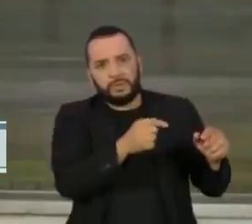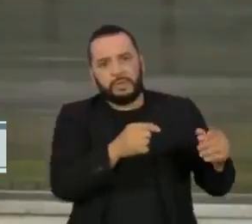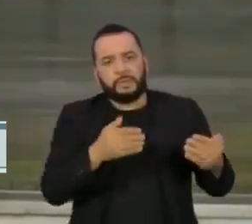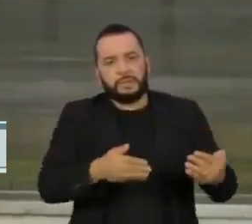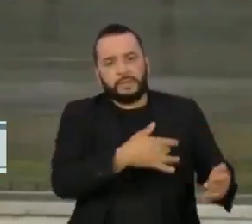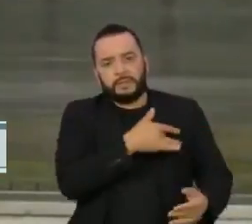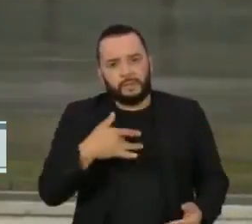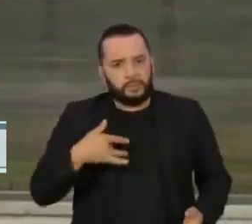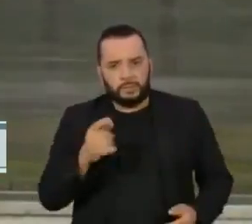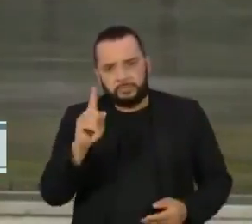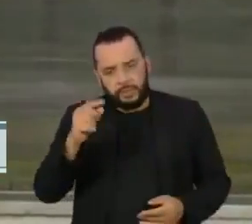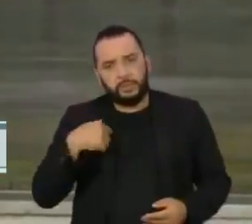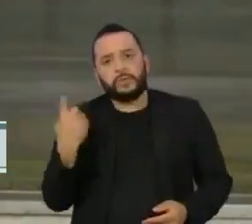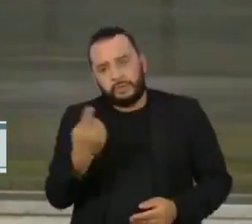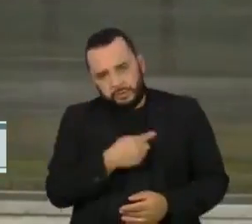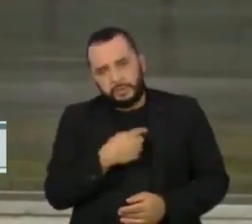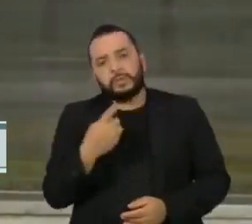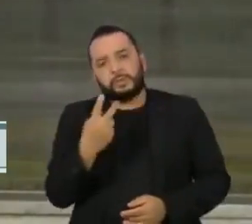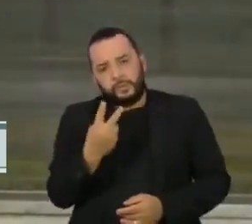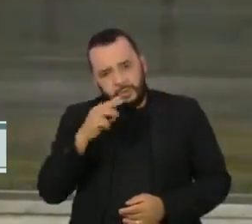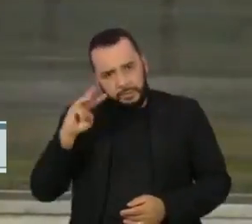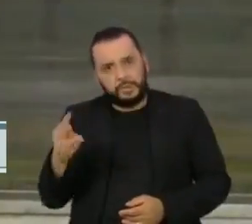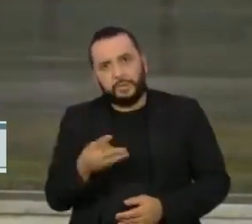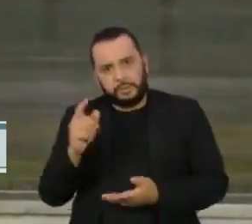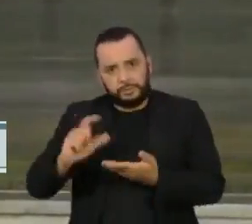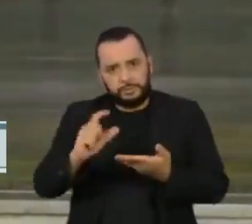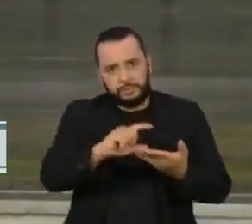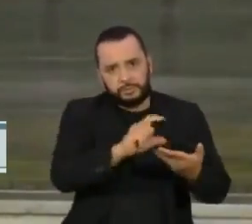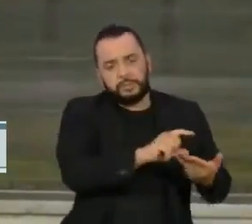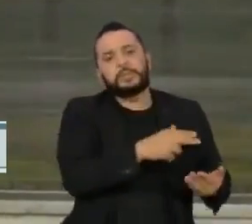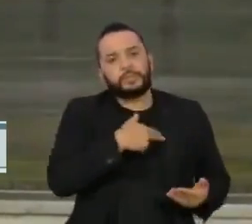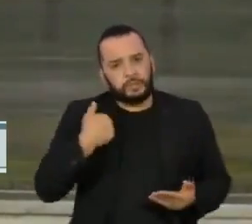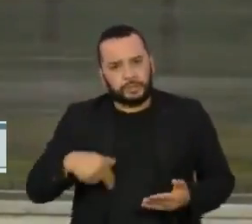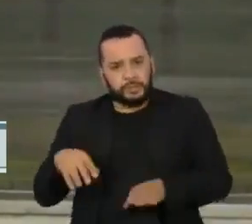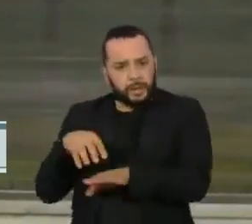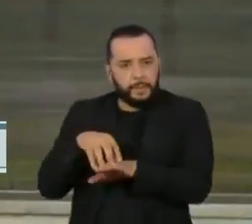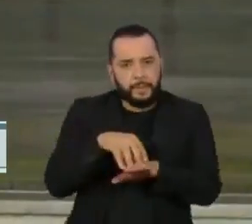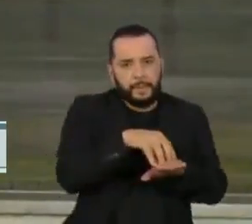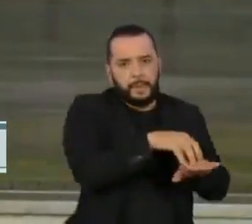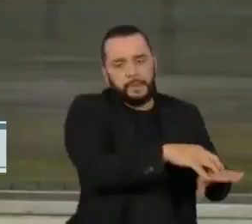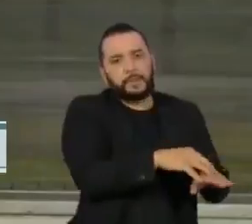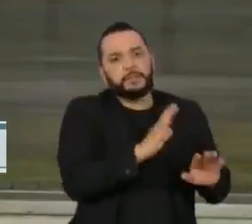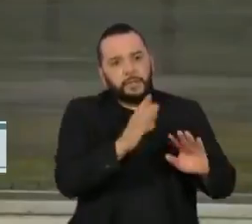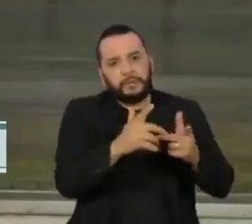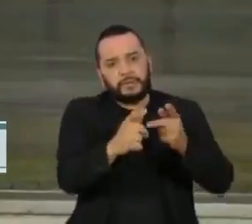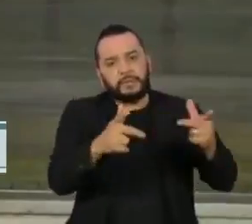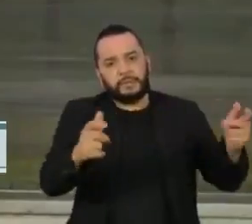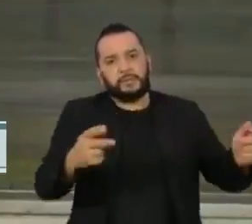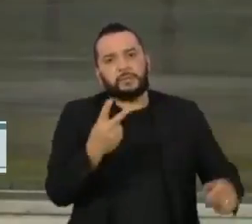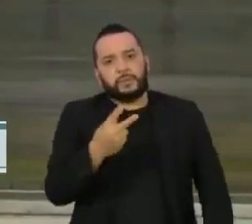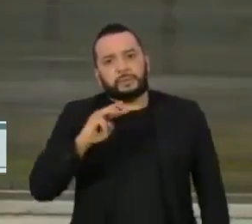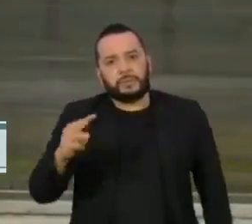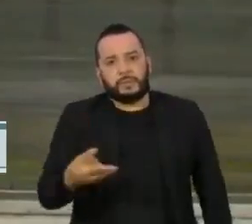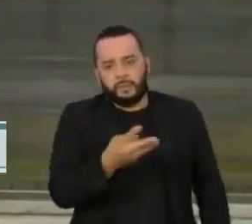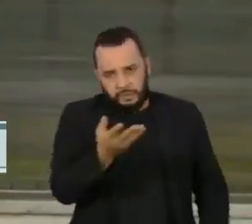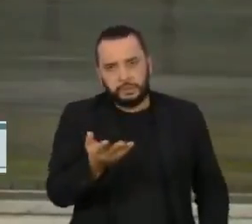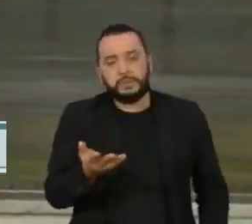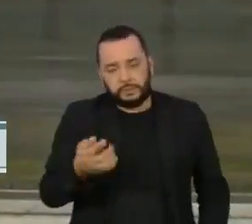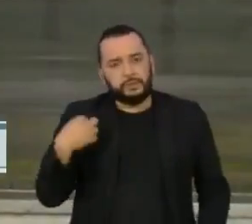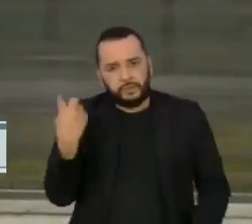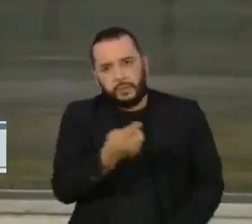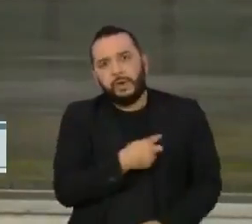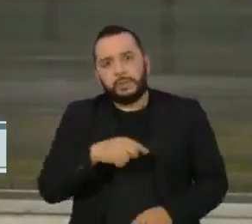de doses da vacina do Butantan para o Ministério da Saúde, para a vacinação de 2 milhões de brasileiros. Continuaremos a entregar a